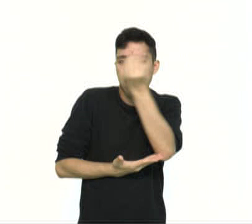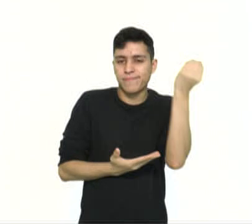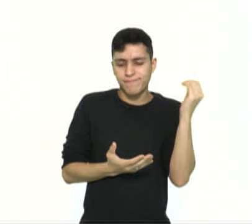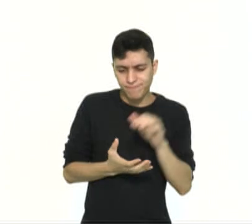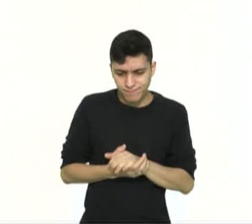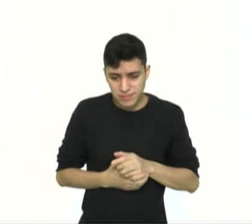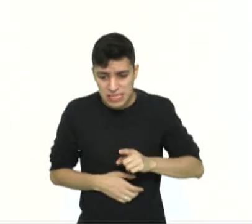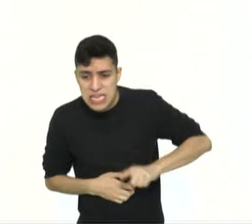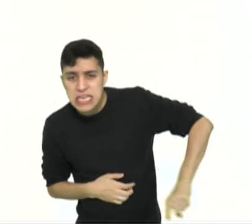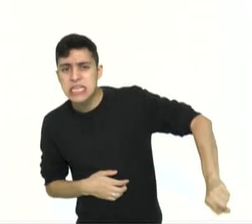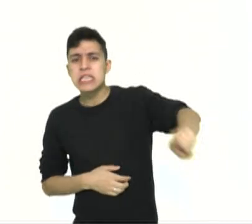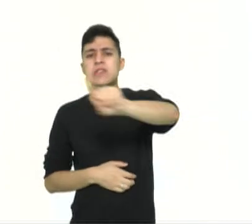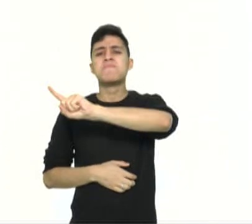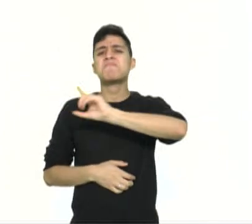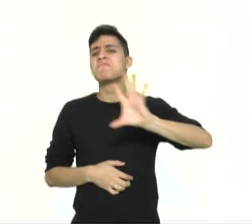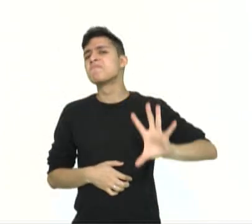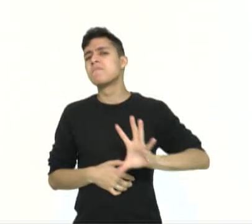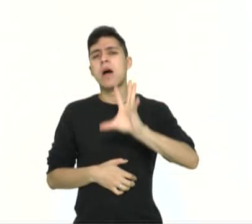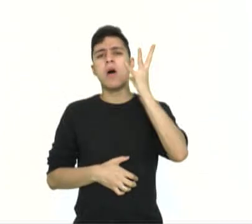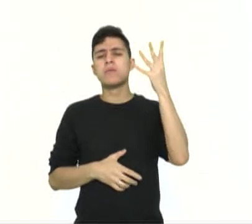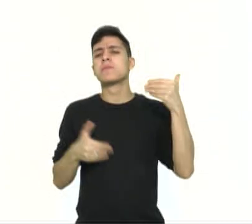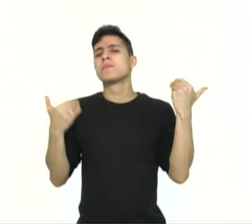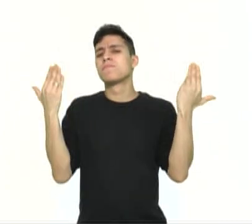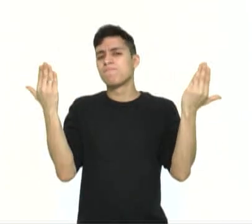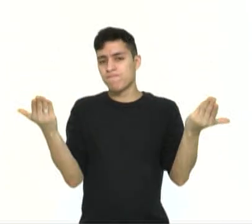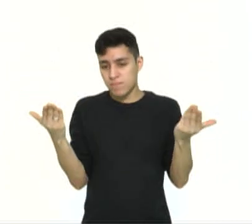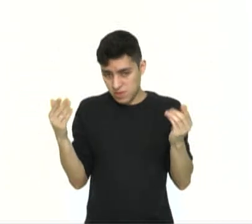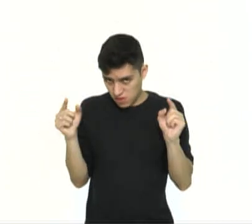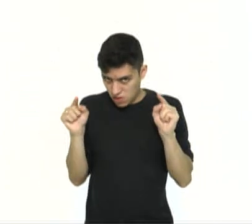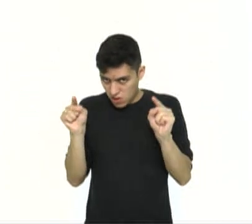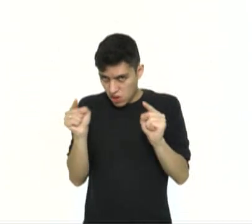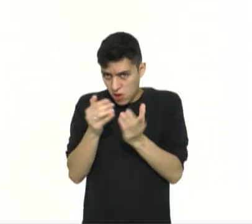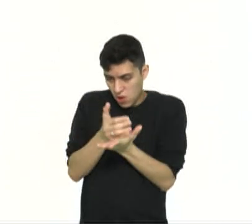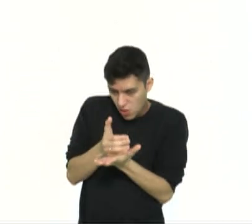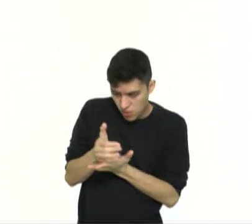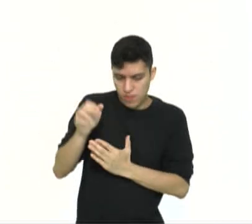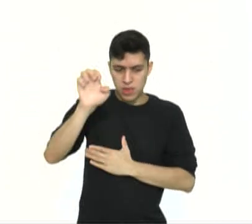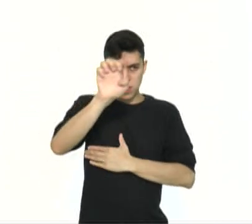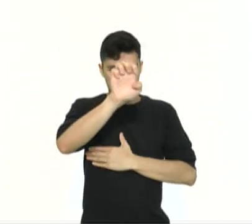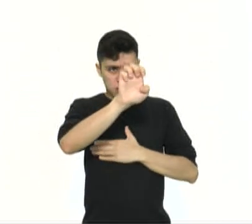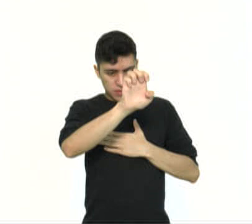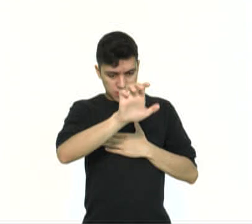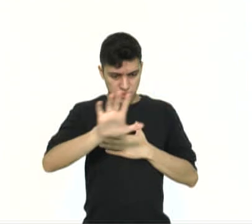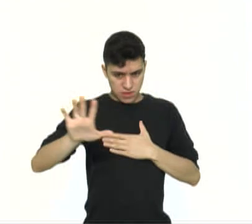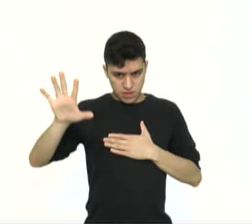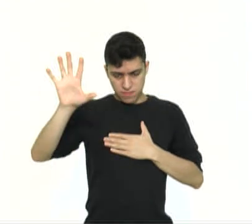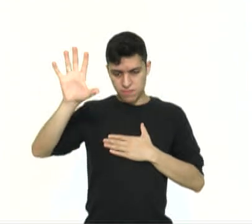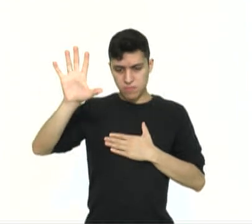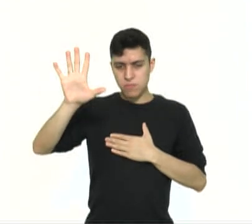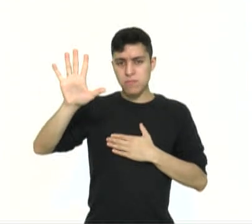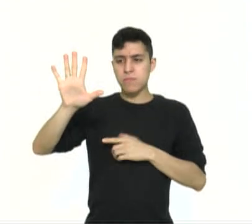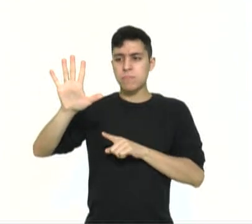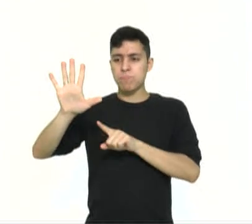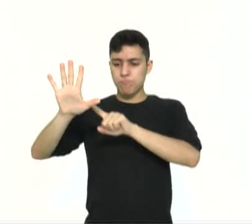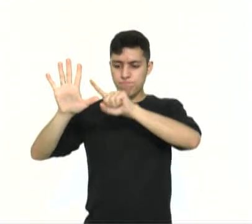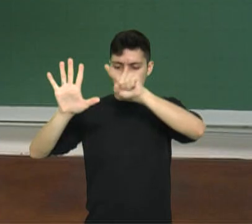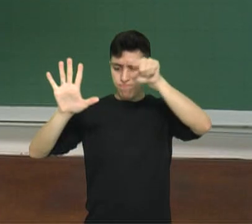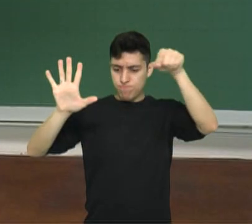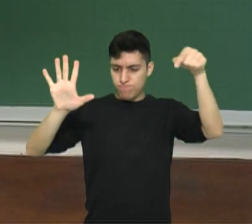acontecer? Inicialmente, essas viagens vão partir do continente europeu, vão ir para o